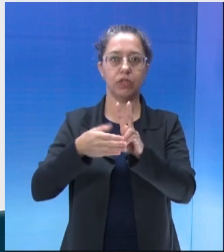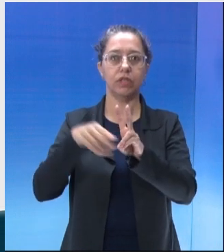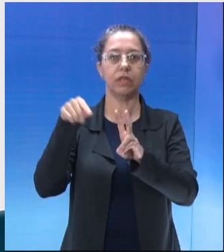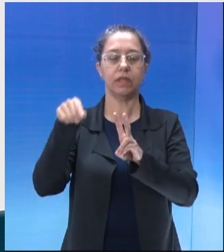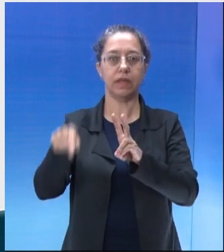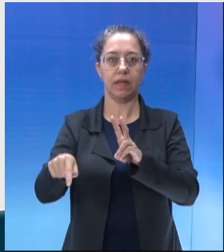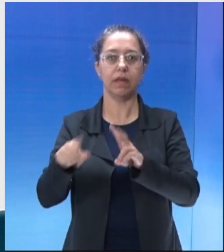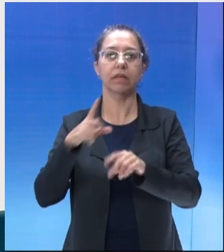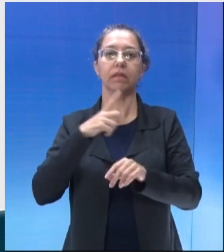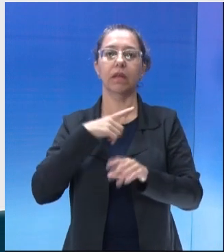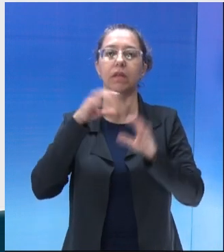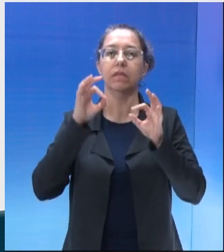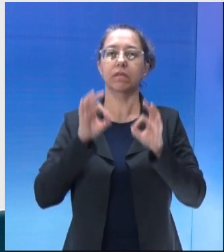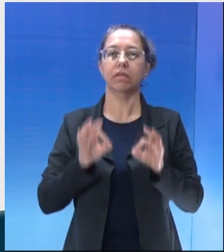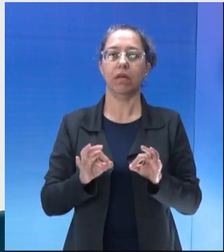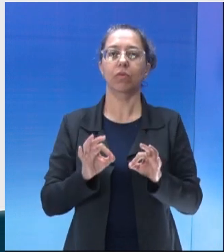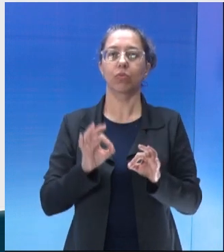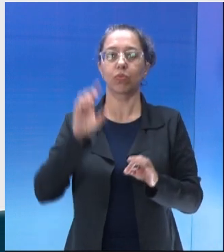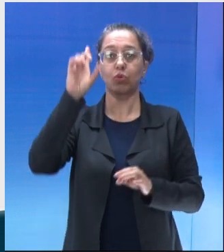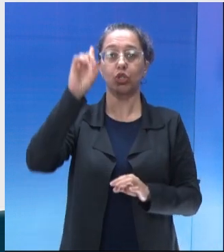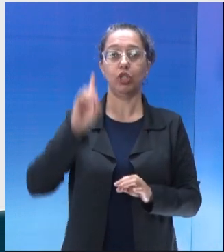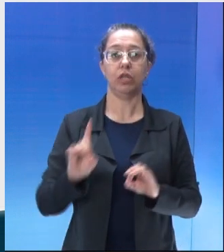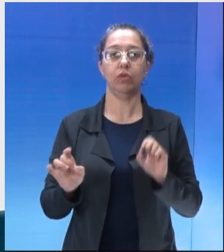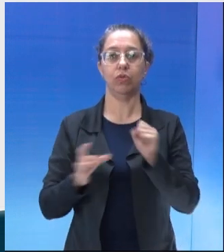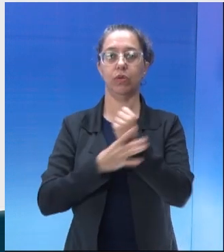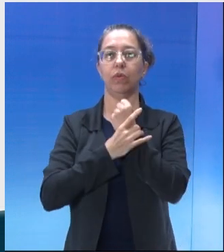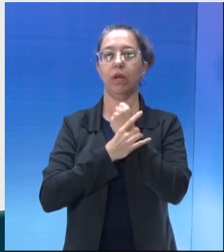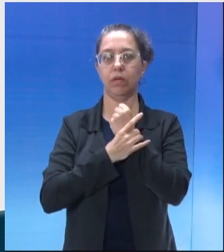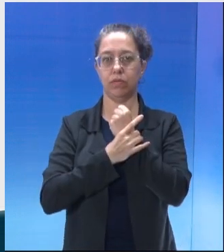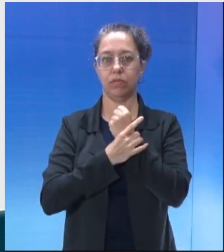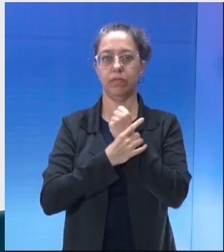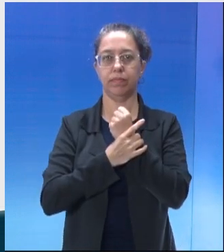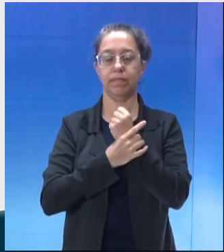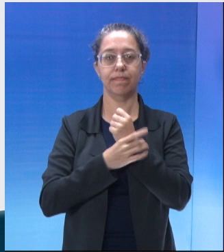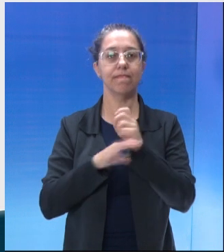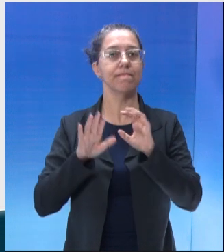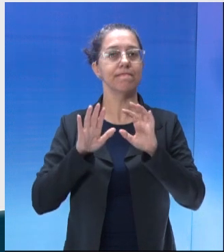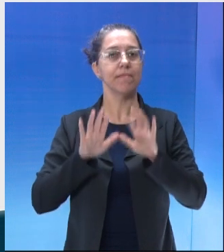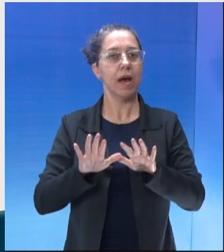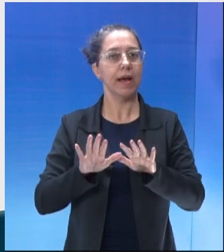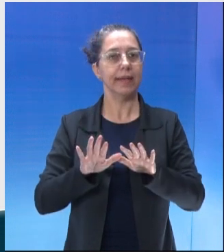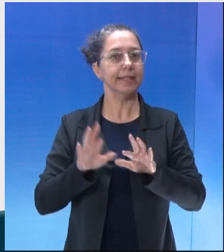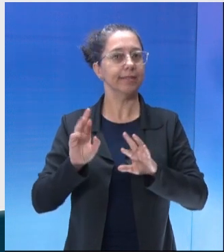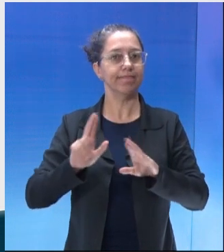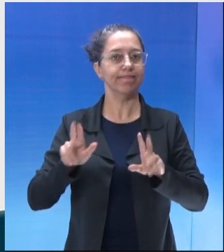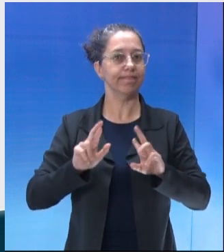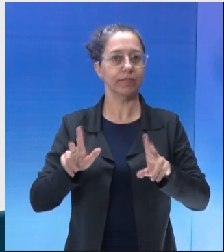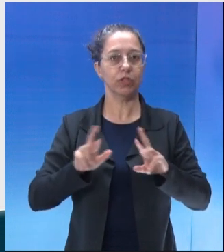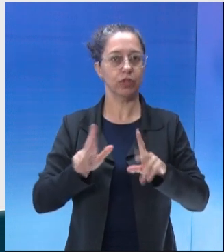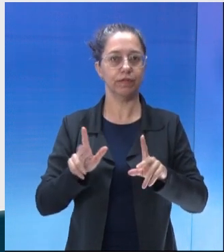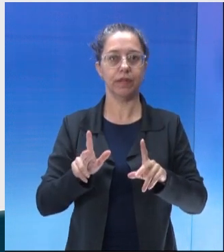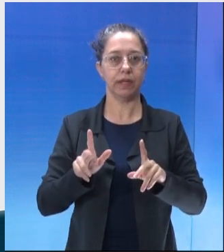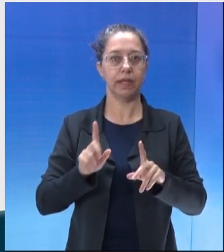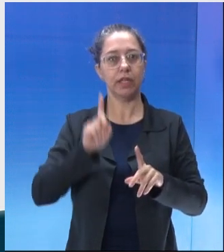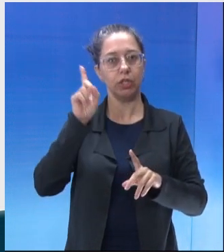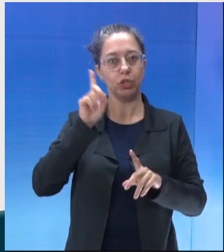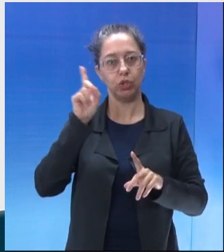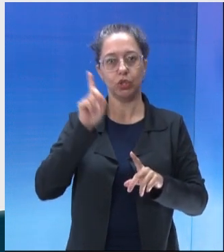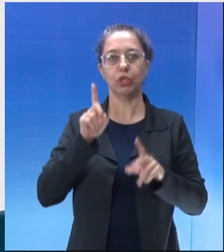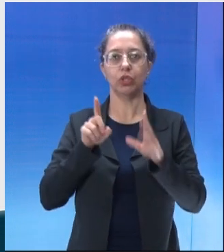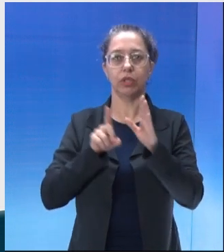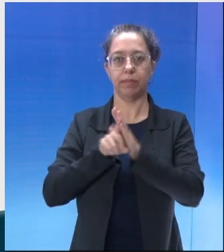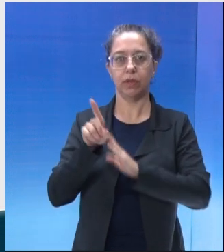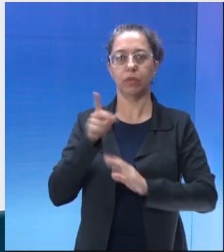elas tenham seus direitos assegurados. Mas não é isso que o enunciado da questão